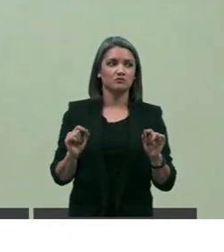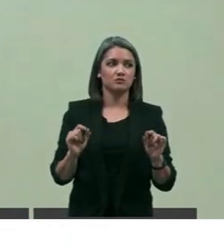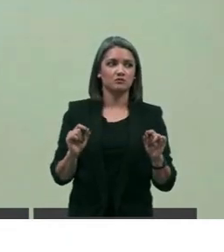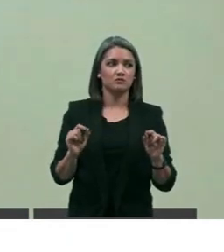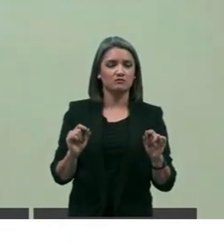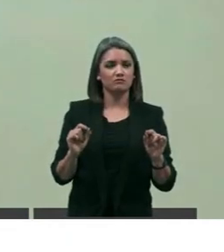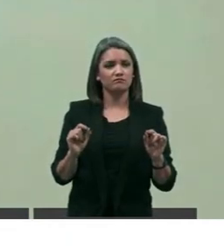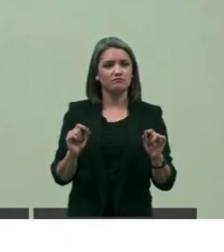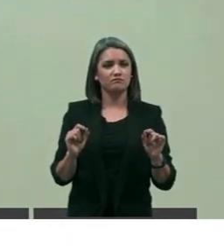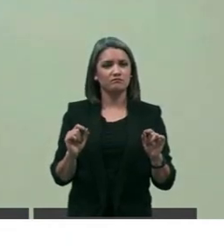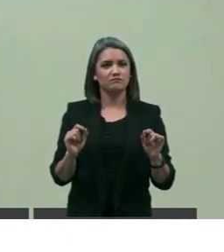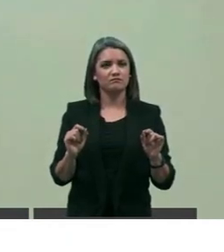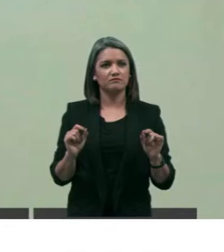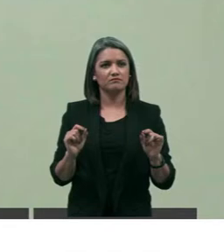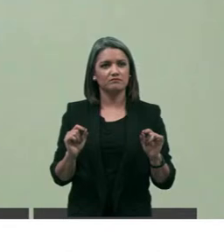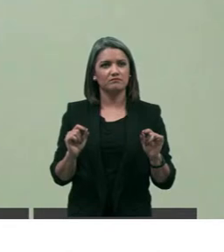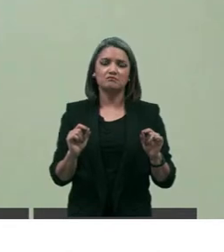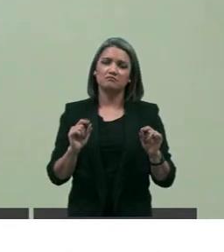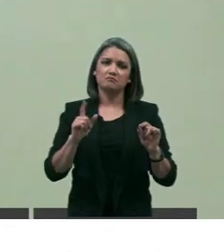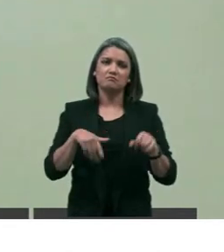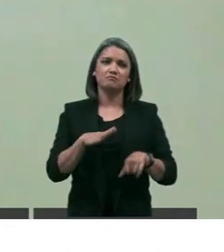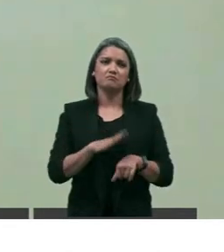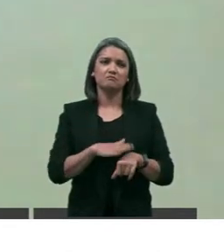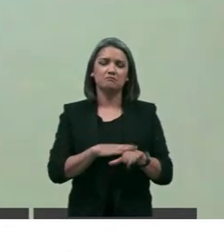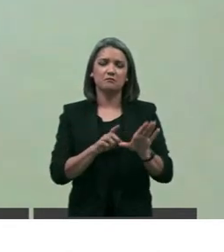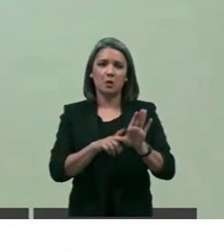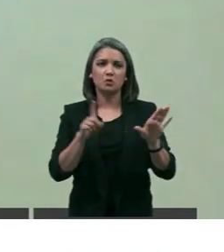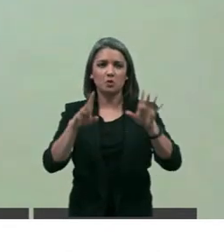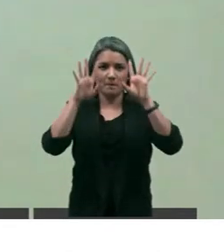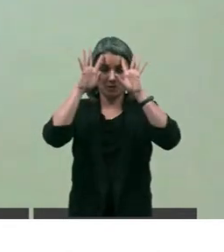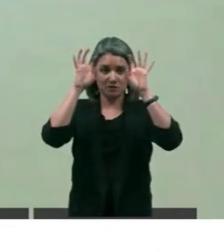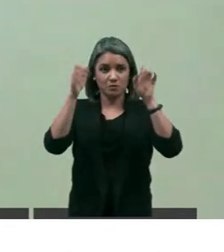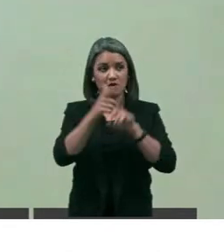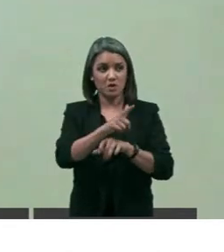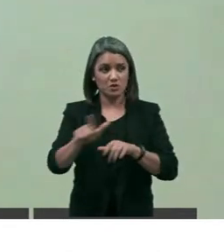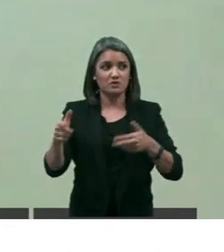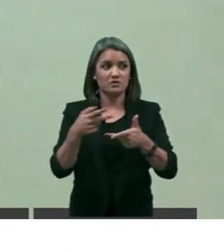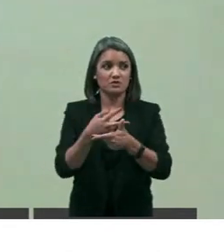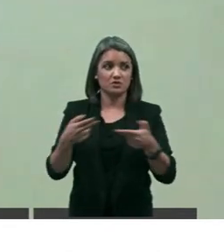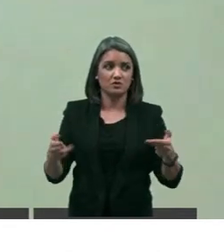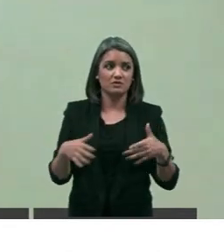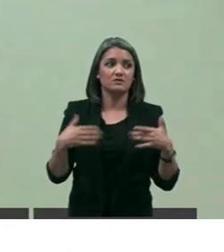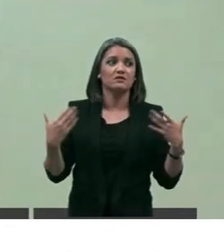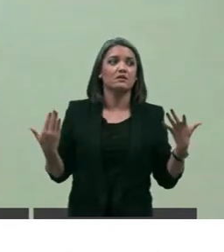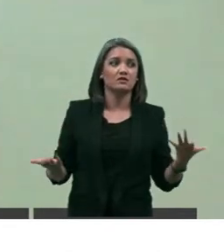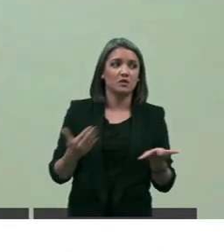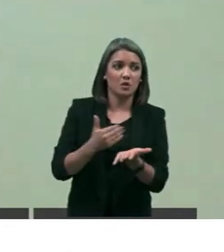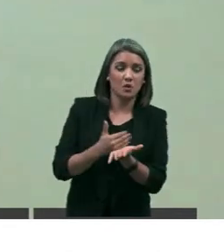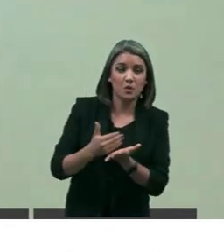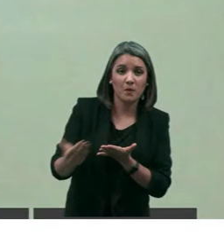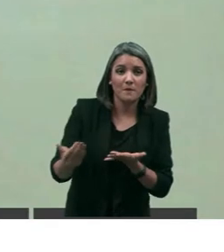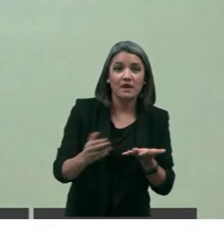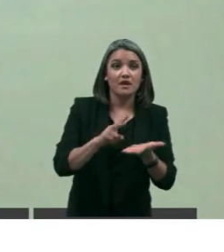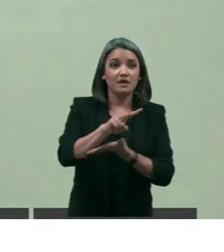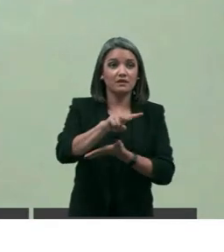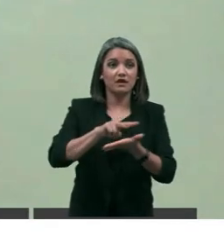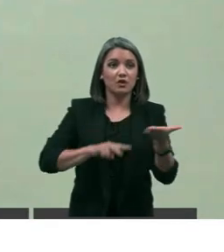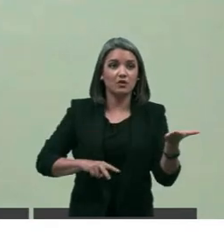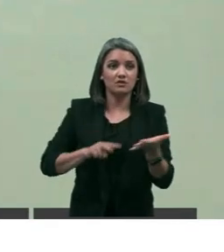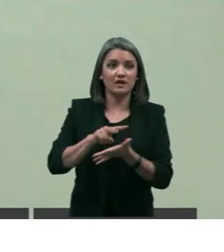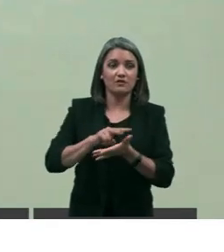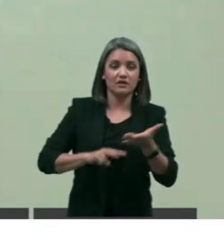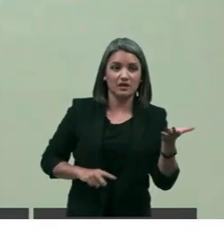está mais afeta à autonomia dos tribunais. Eu começo, então, a ler a emenda para poder se